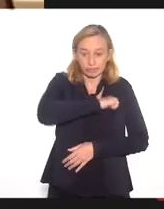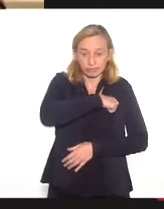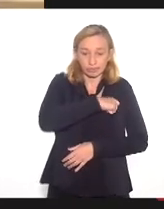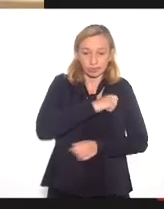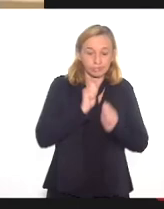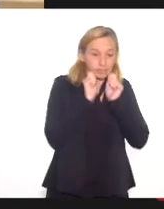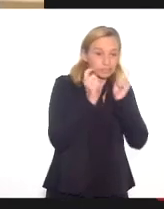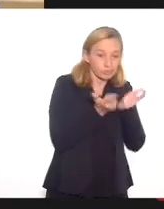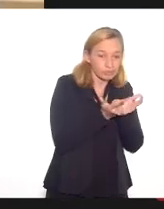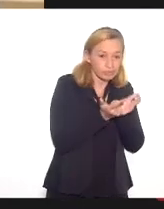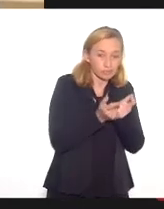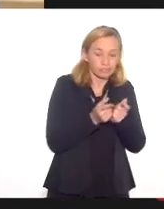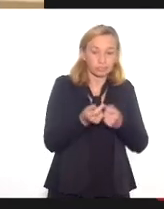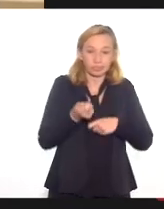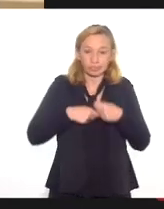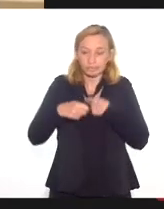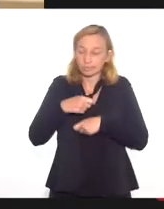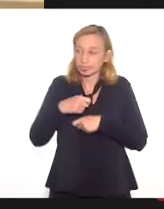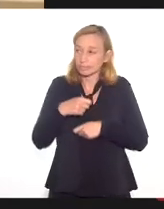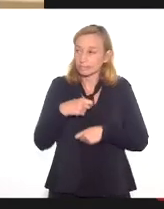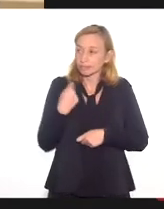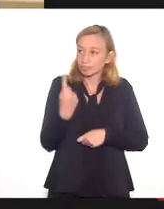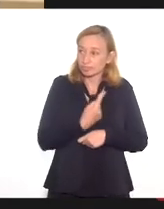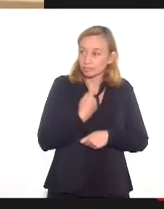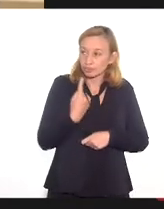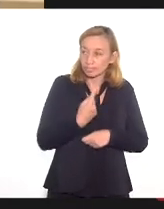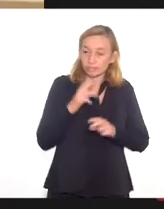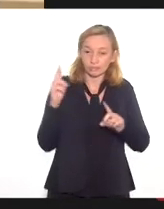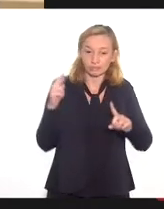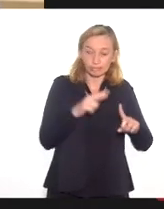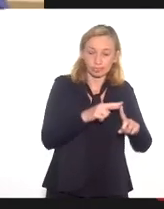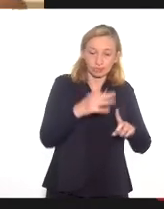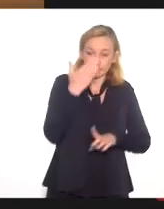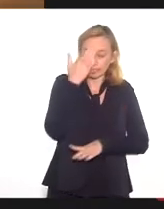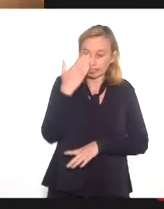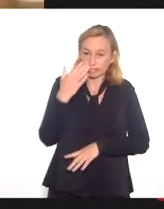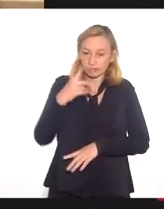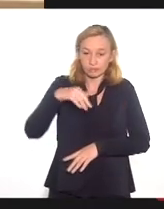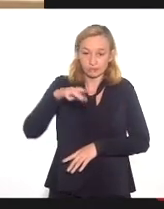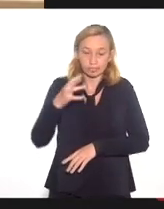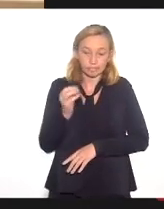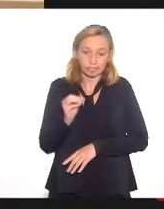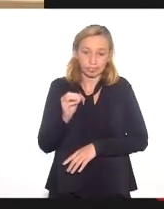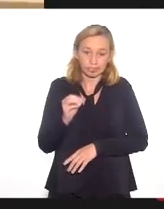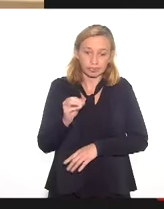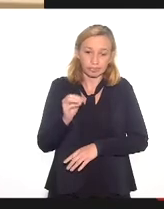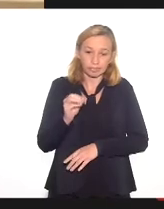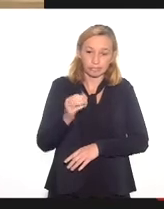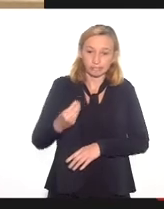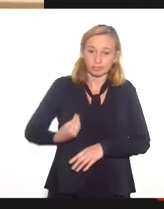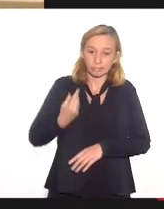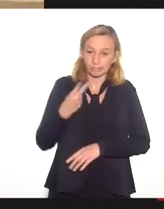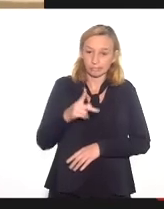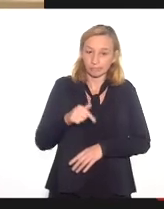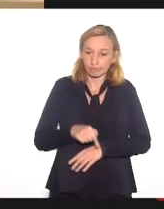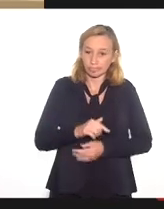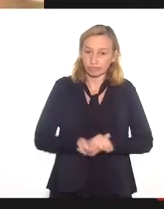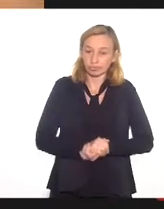um economista que todos nós temos importantes referências muito obrigada Mauro Osório pela participação